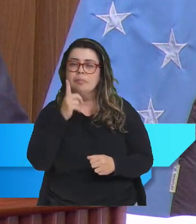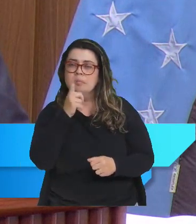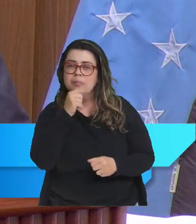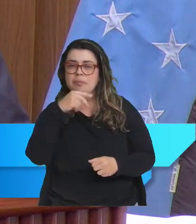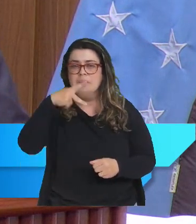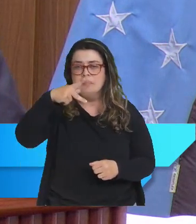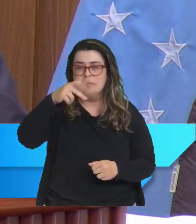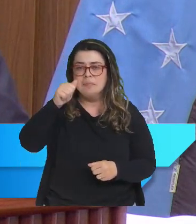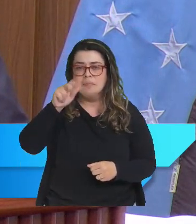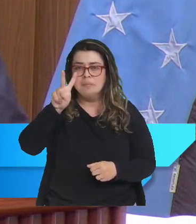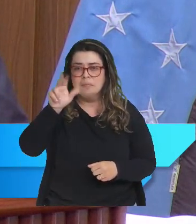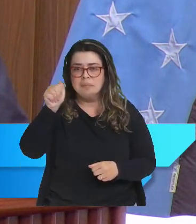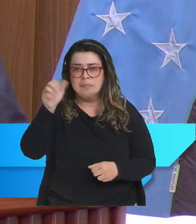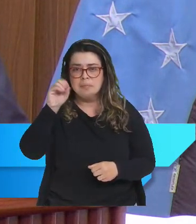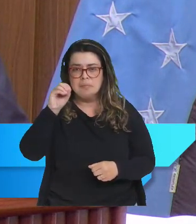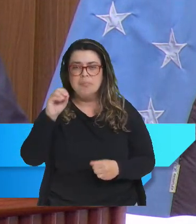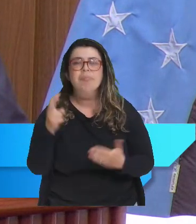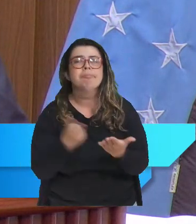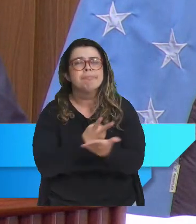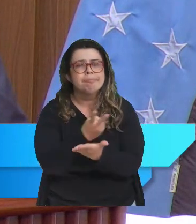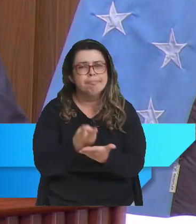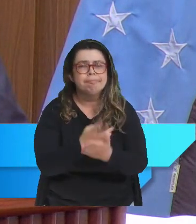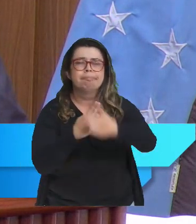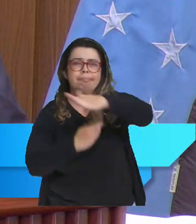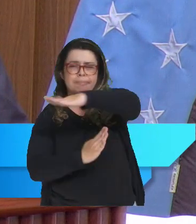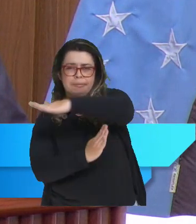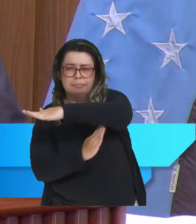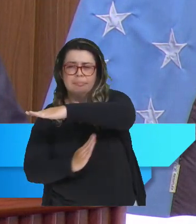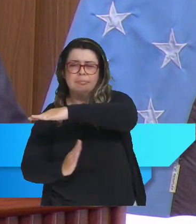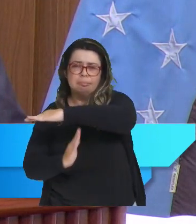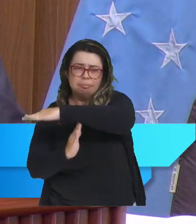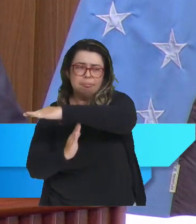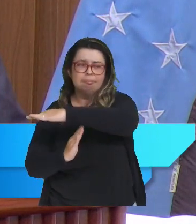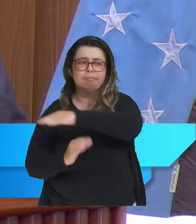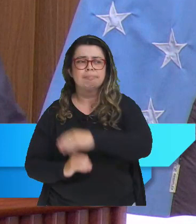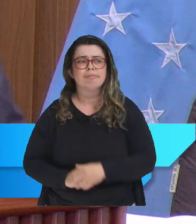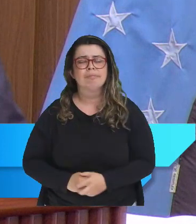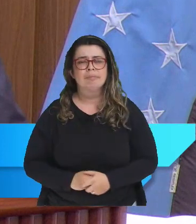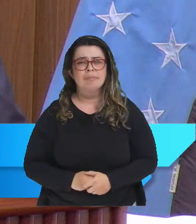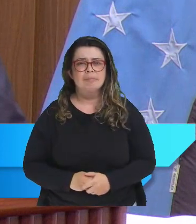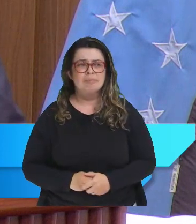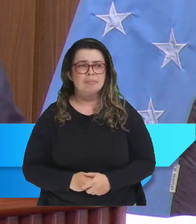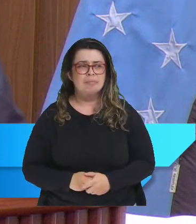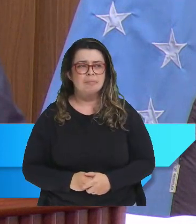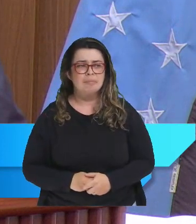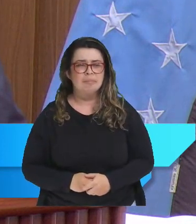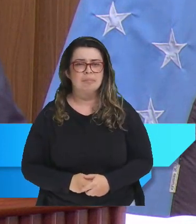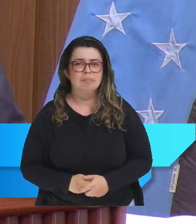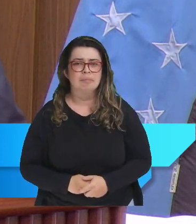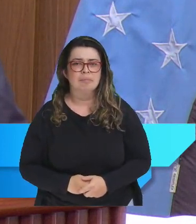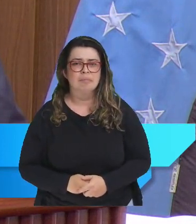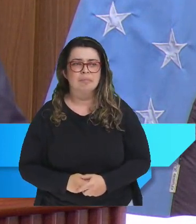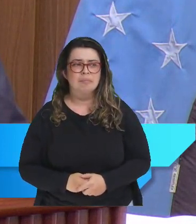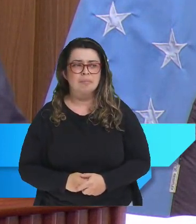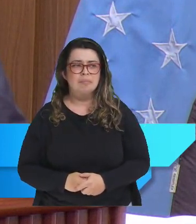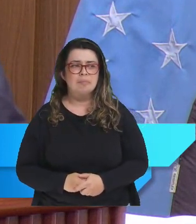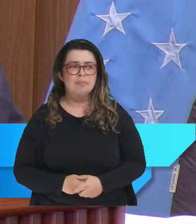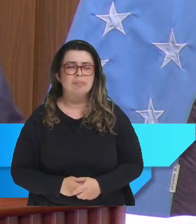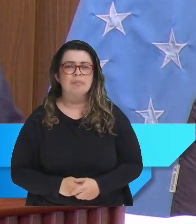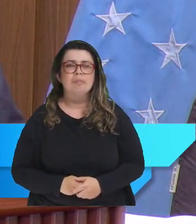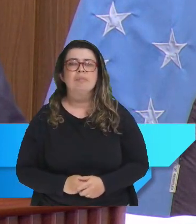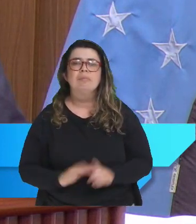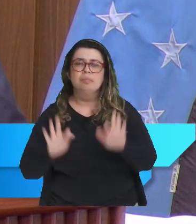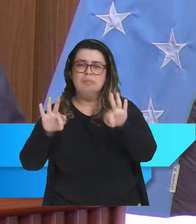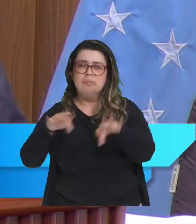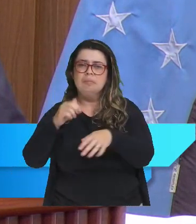sempre nos procuram a respeito daquela situação daquela estrada. Aquela ponte ali teve logo no começo, no final do ano